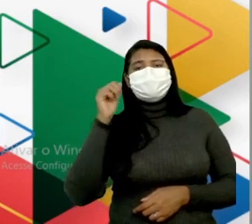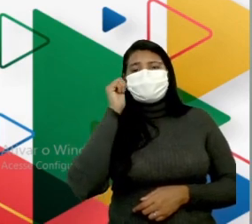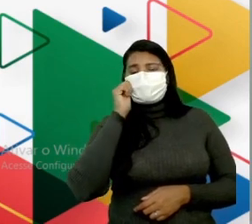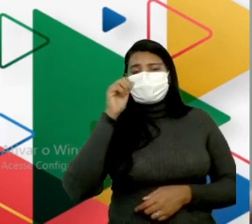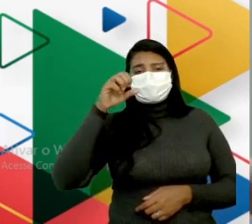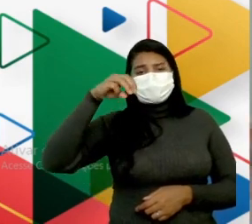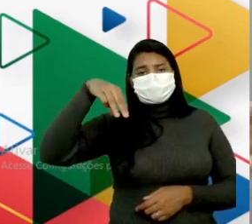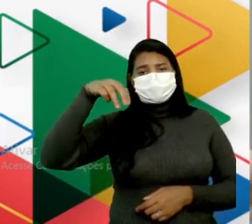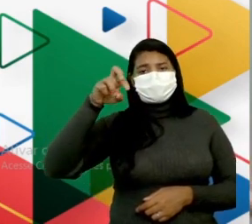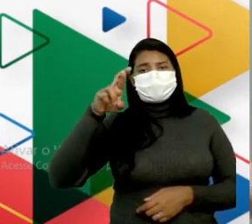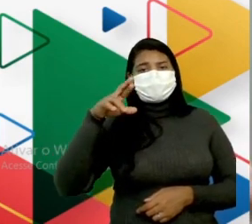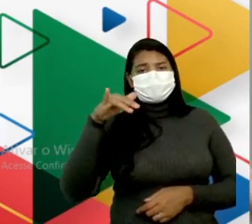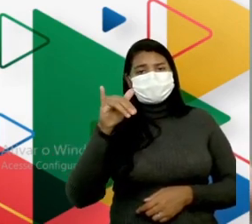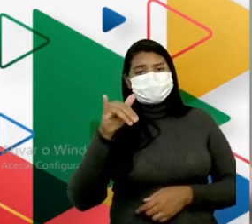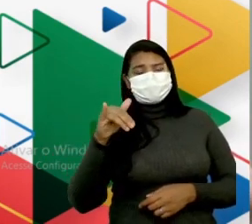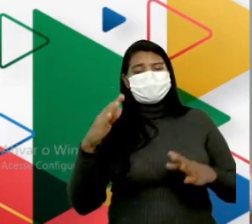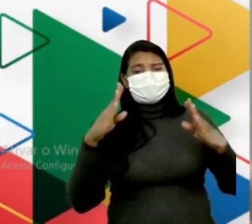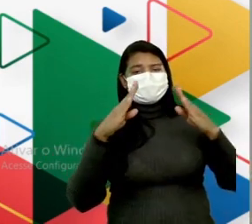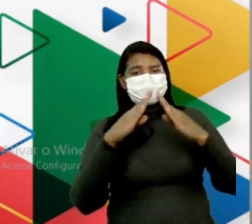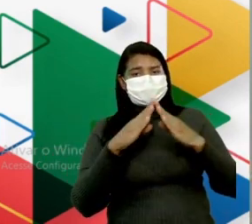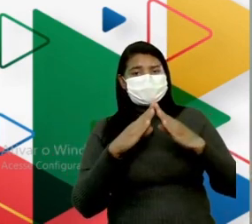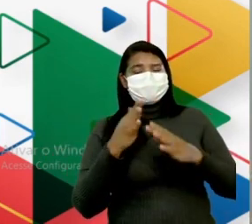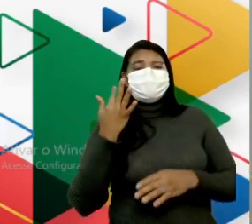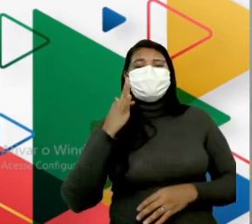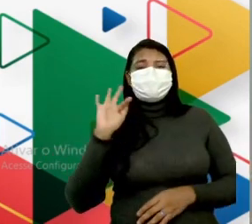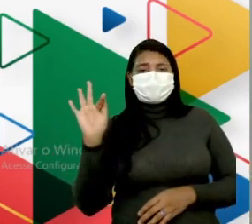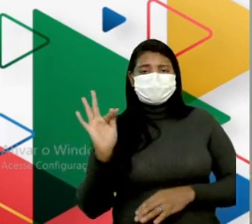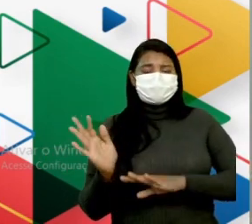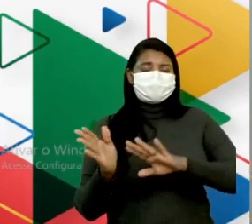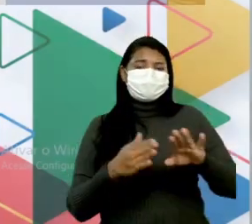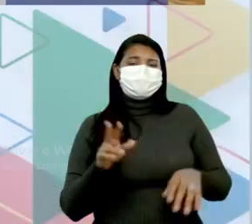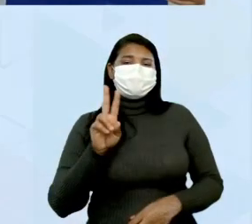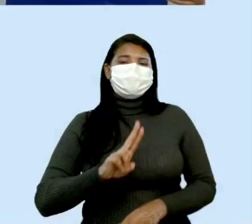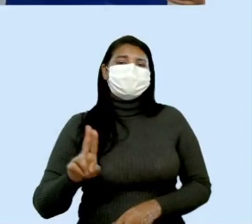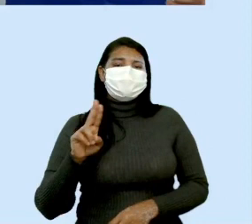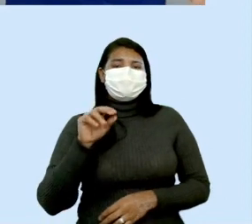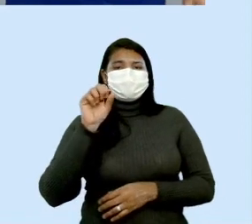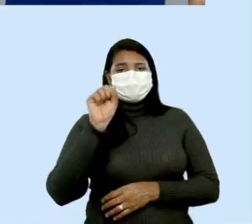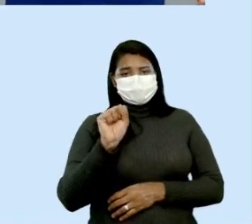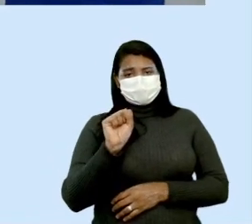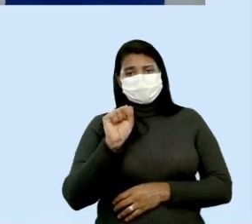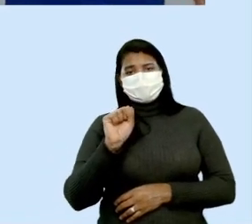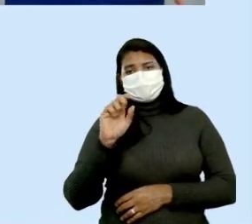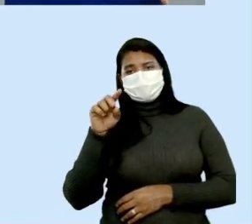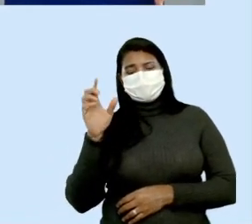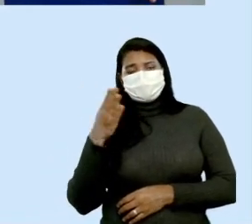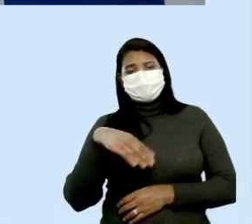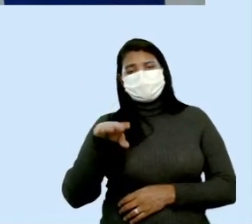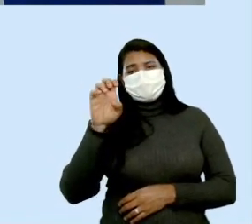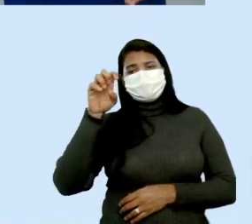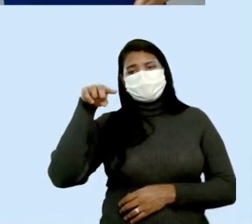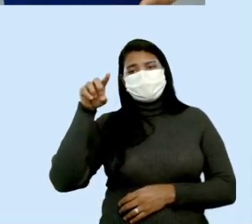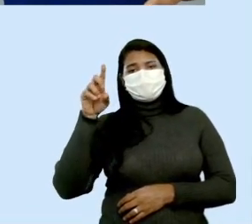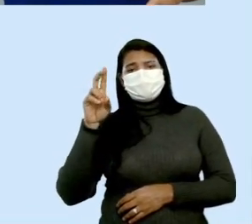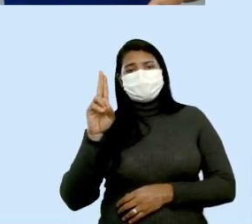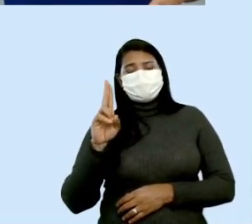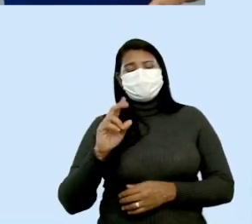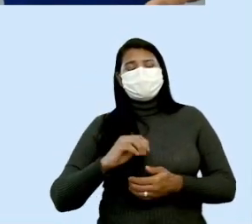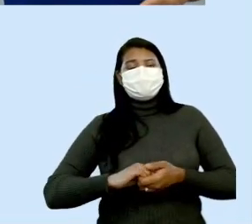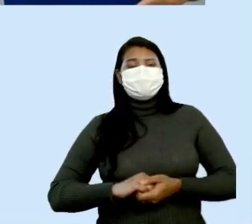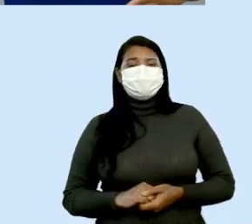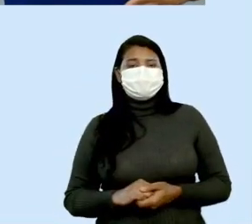Paris. Terceira pessoa do singular. Faço uso do S ending. Agora, we live in